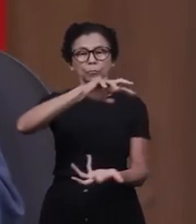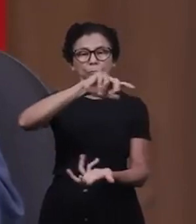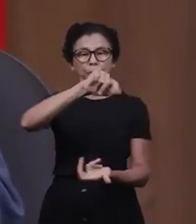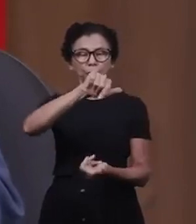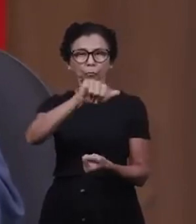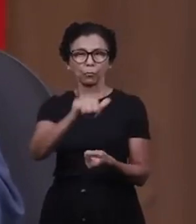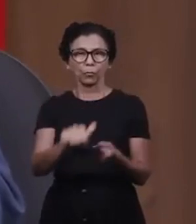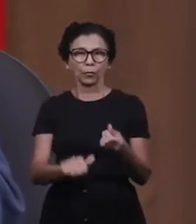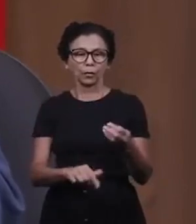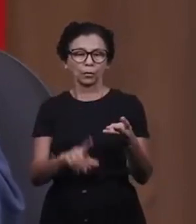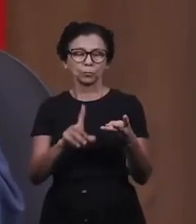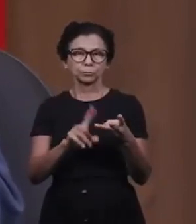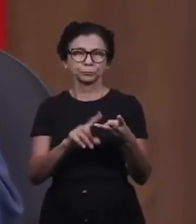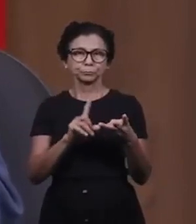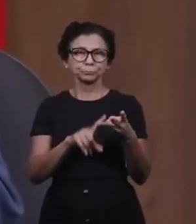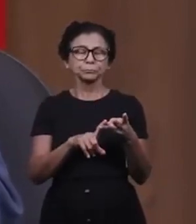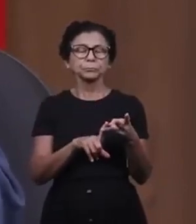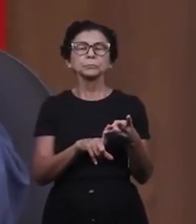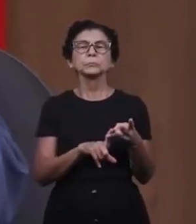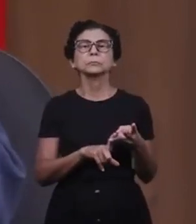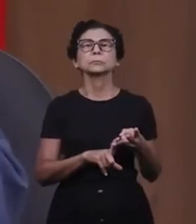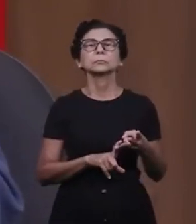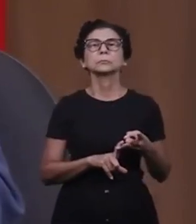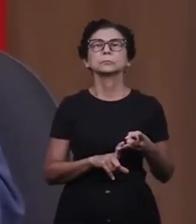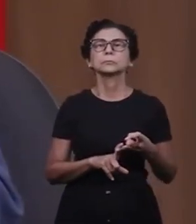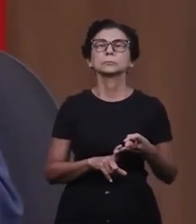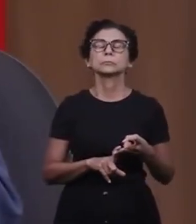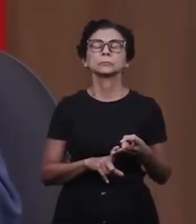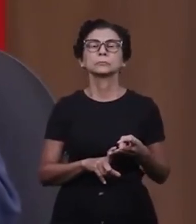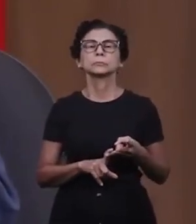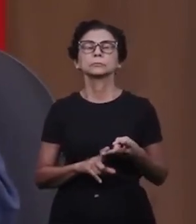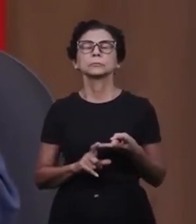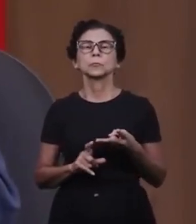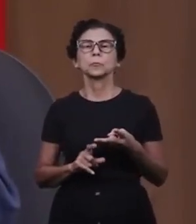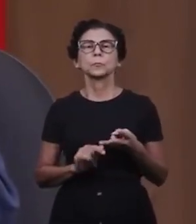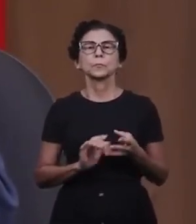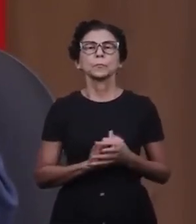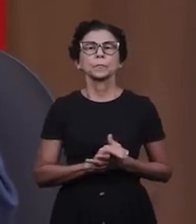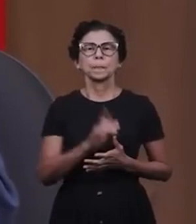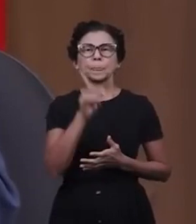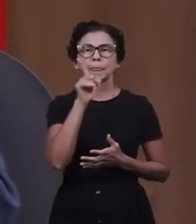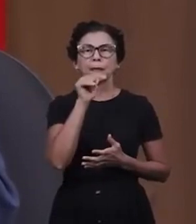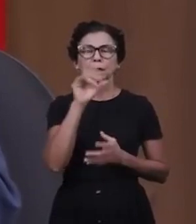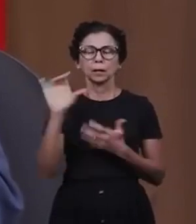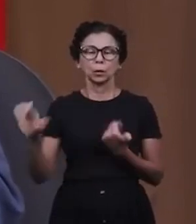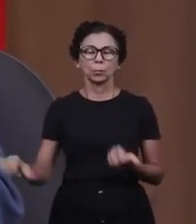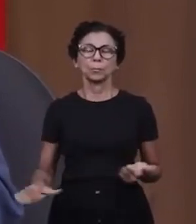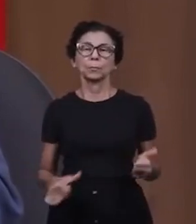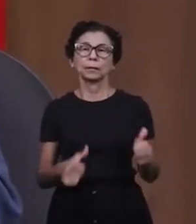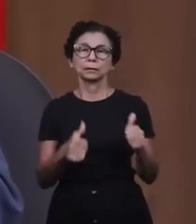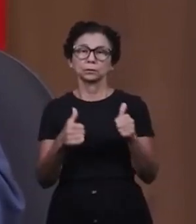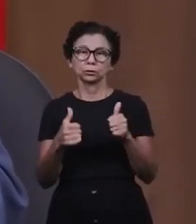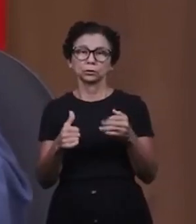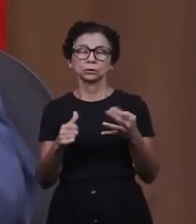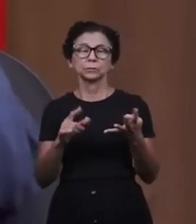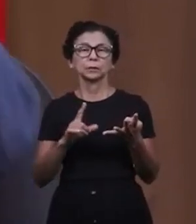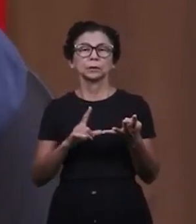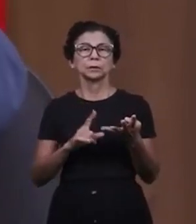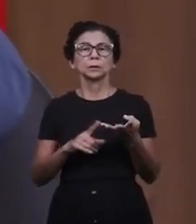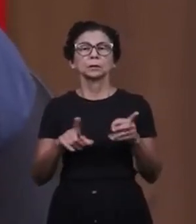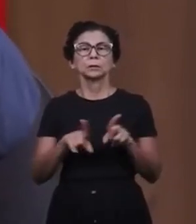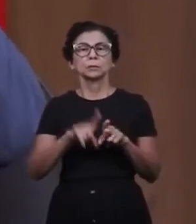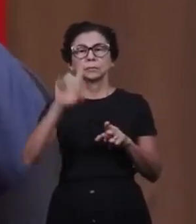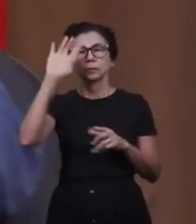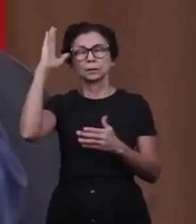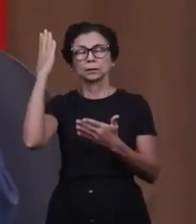O batismo, como fala a palavra, nós cremos no batismo nas águas, mas cremos também no batismo com o Espírito